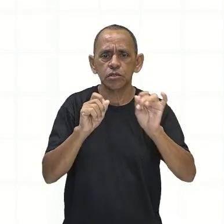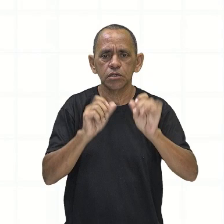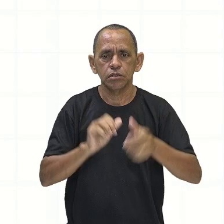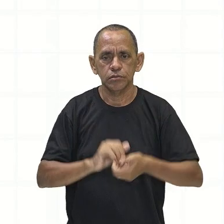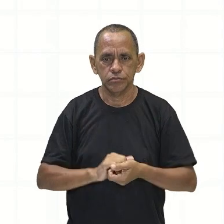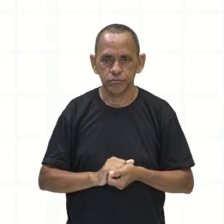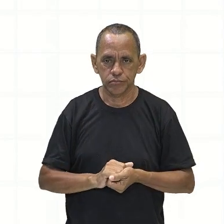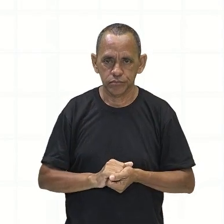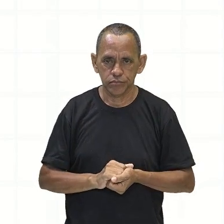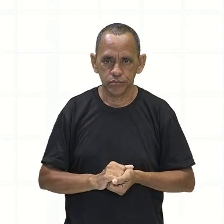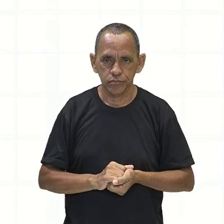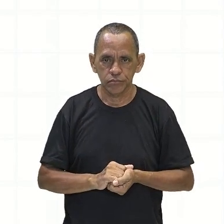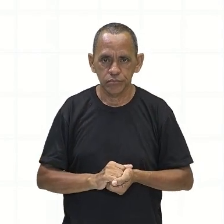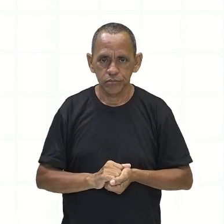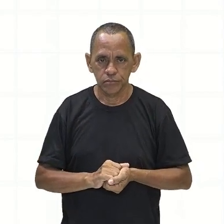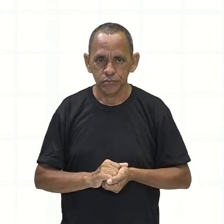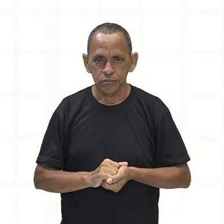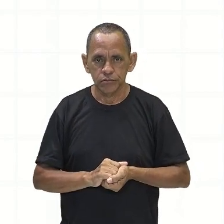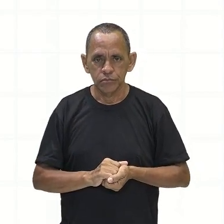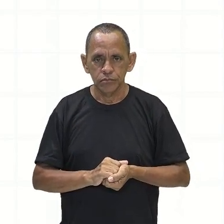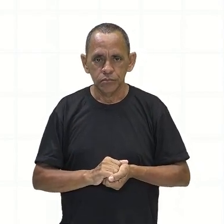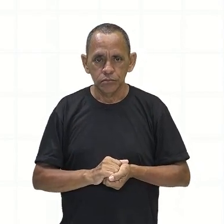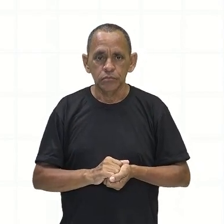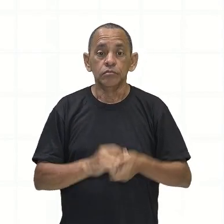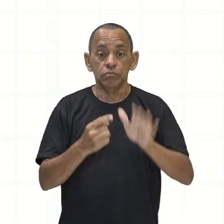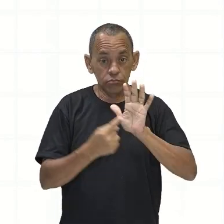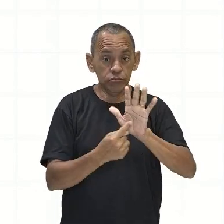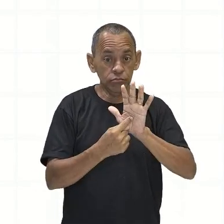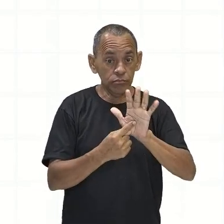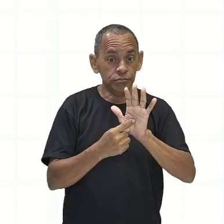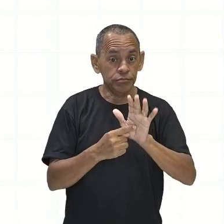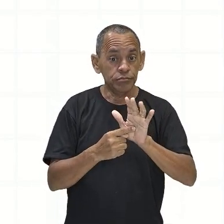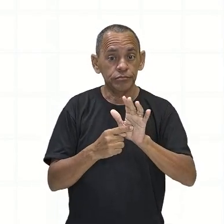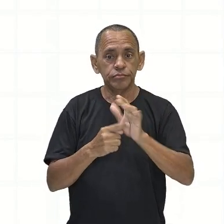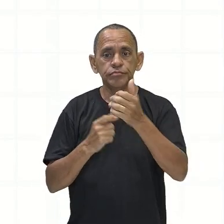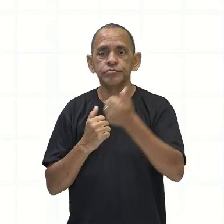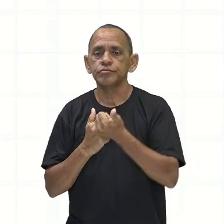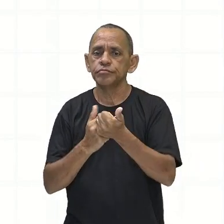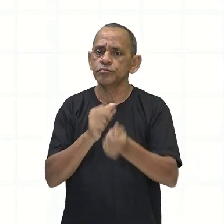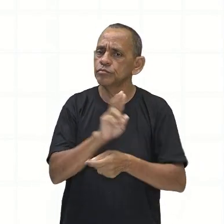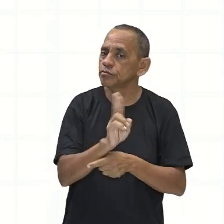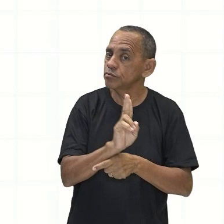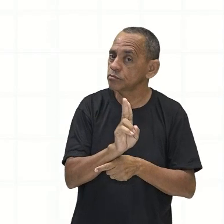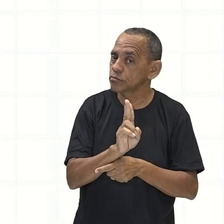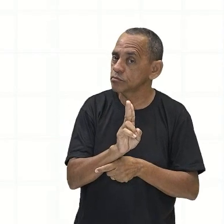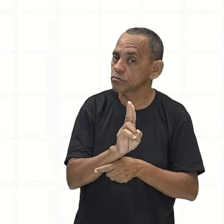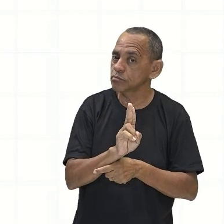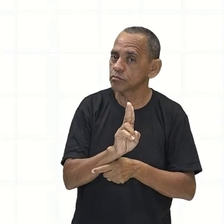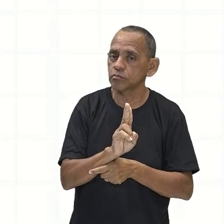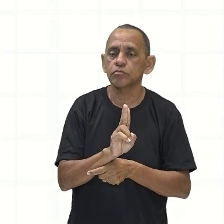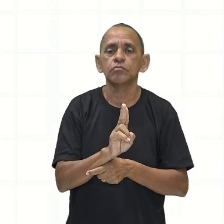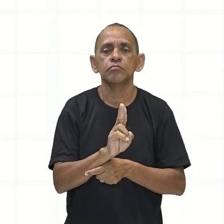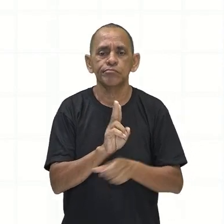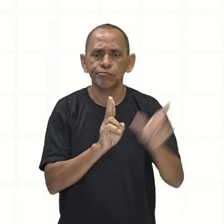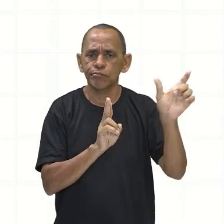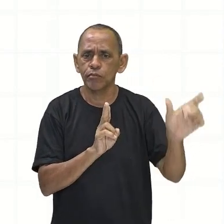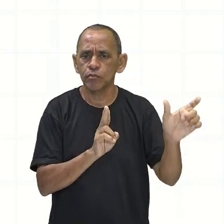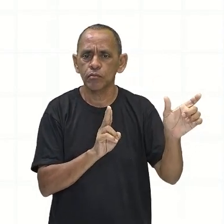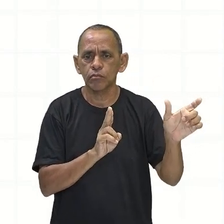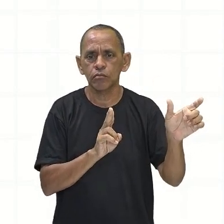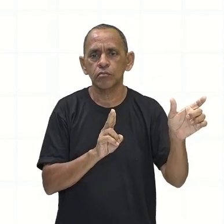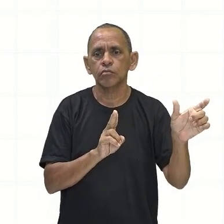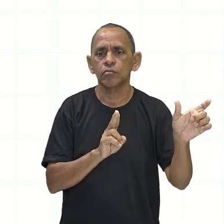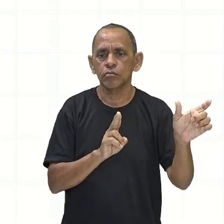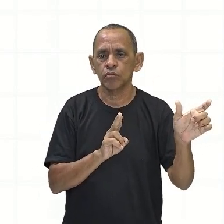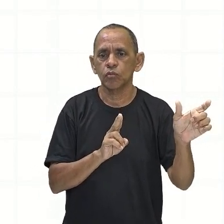do caso oblíquo, que eles também aparecem para substituir o nome, ou seja, o substantivo. São uma